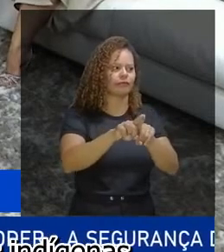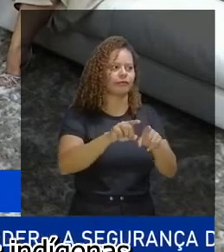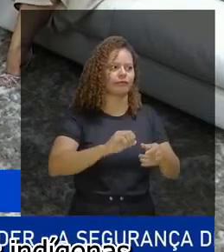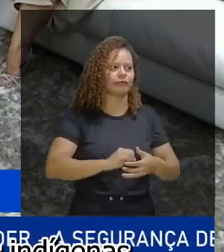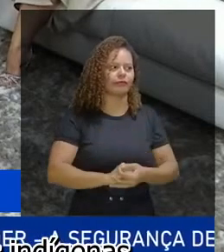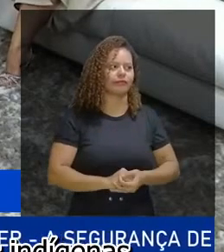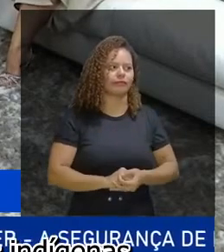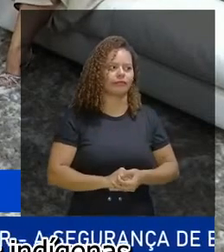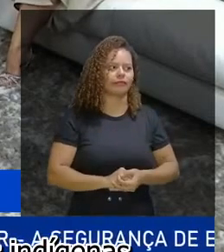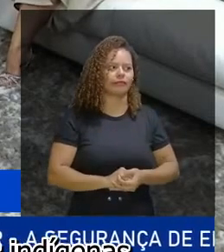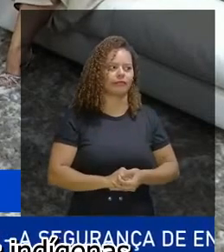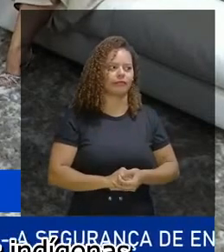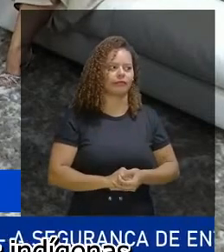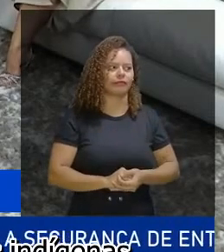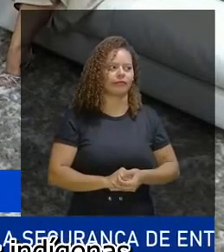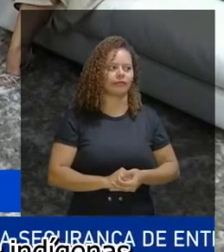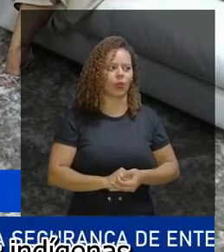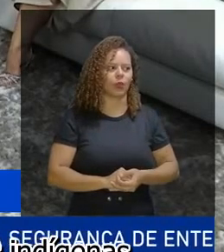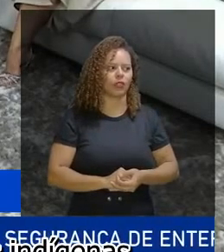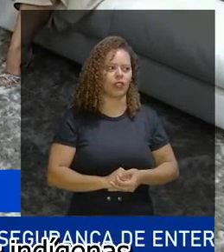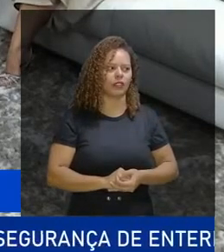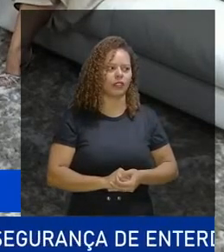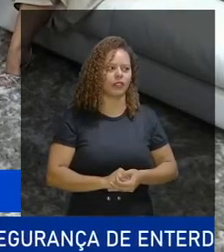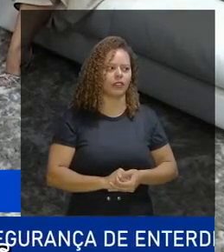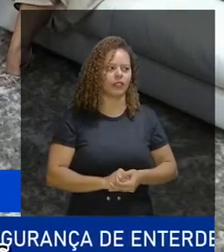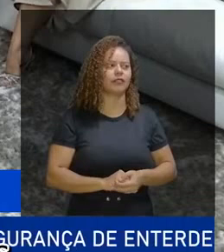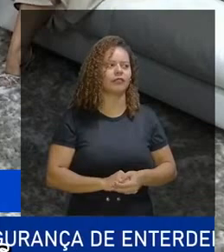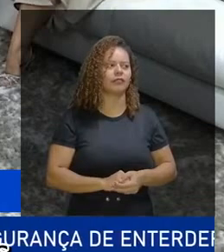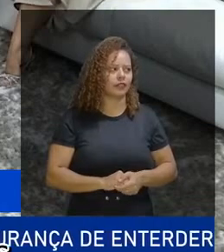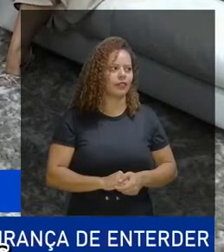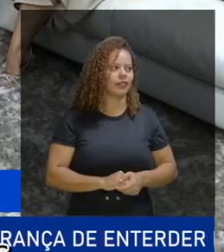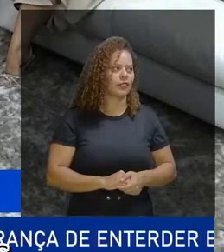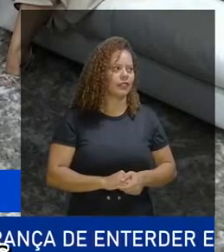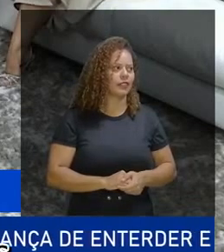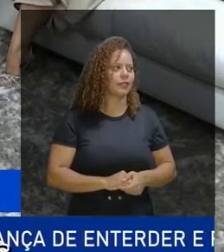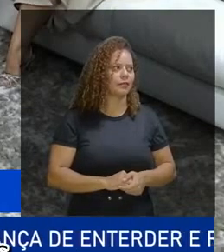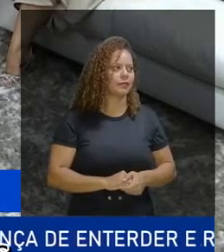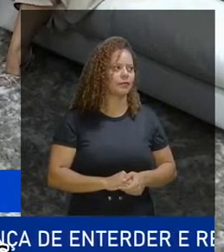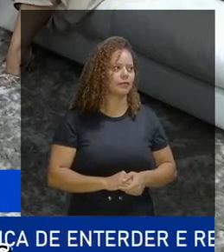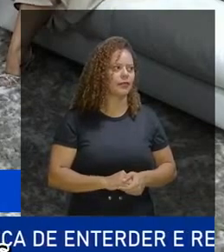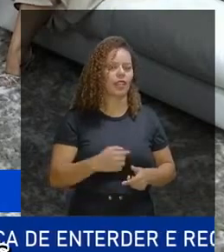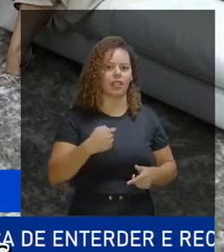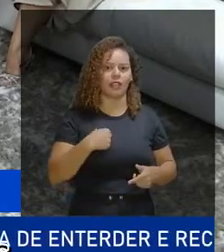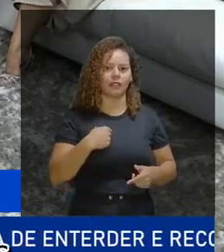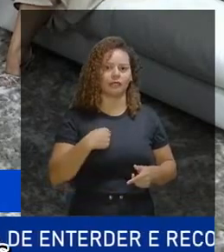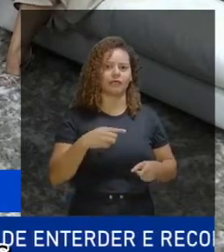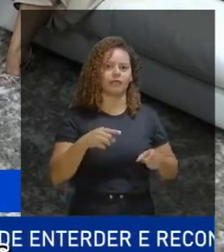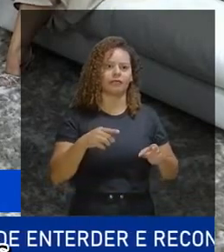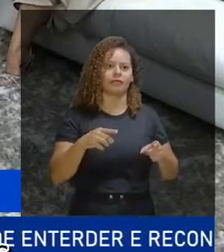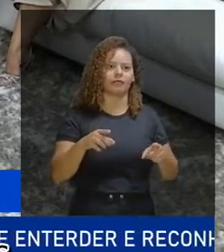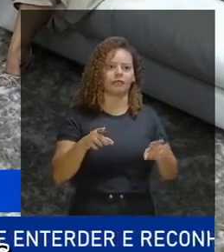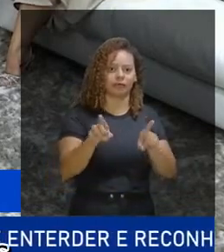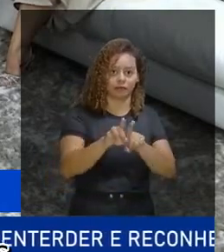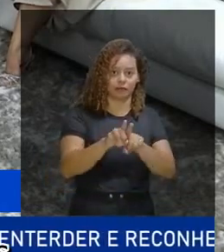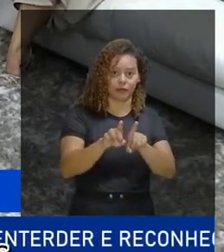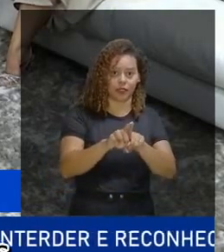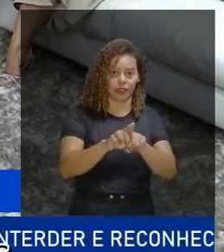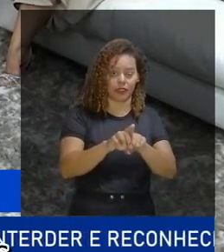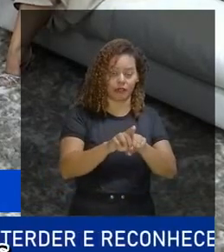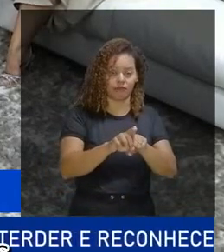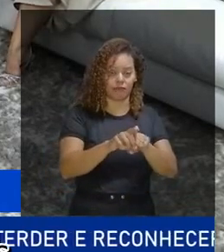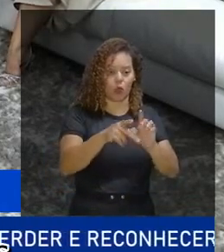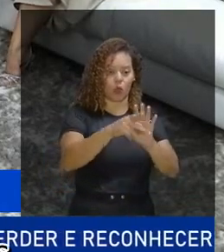dos negros que estão, e dos indígenas. Temos um grande